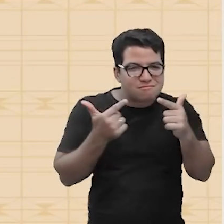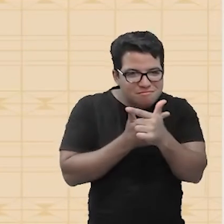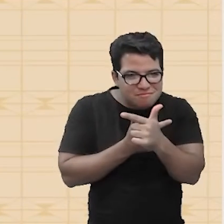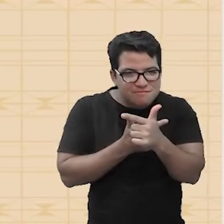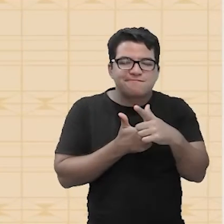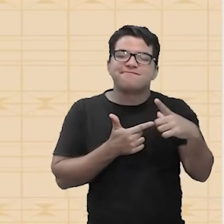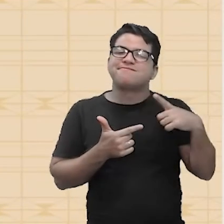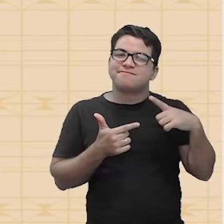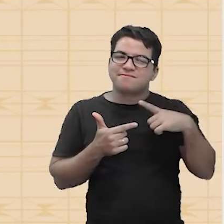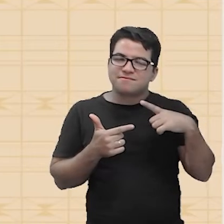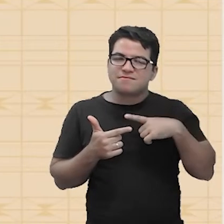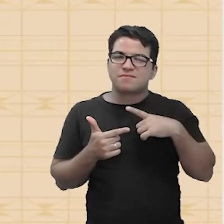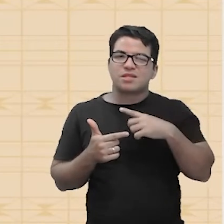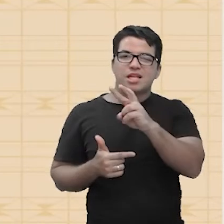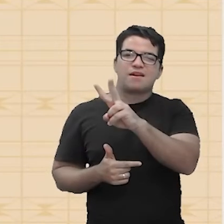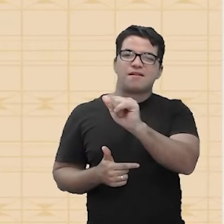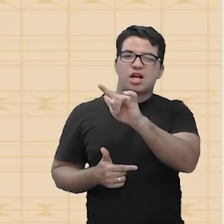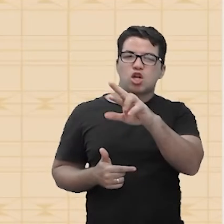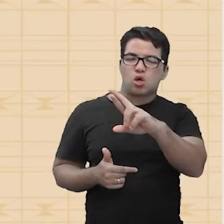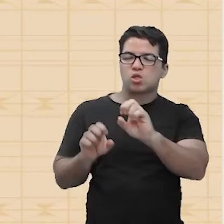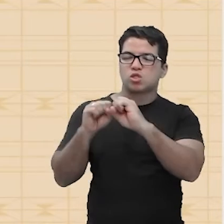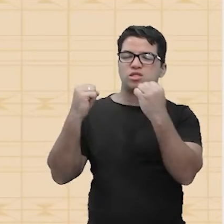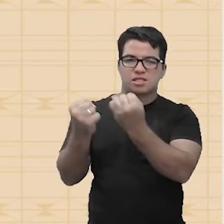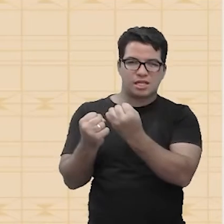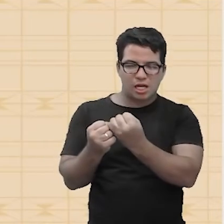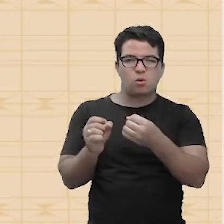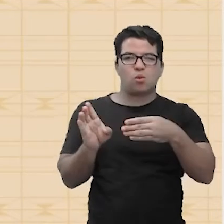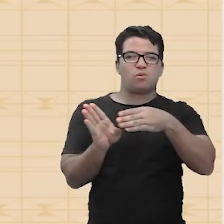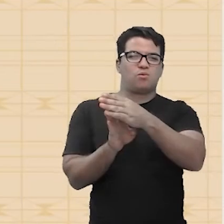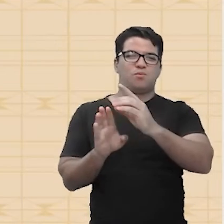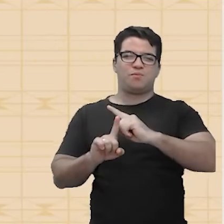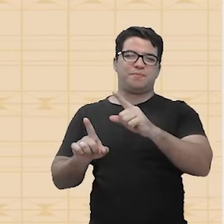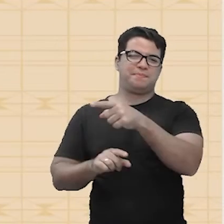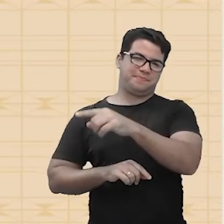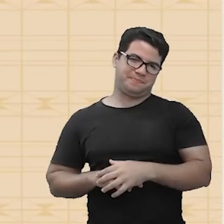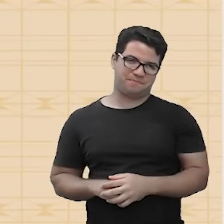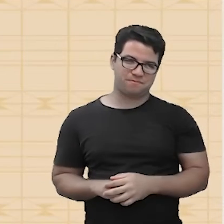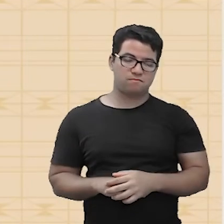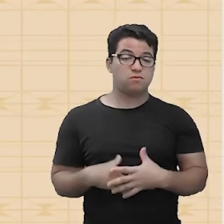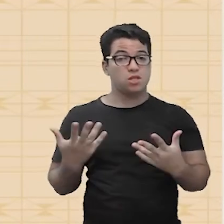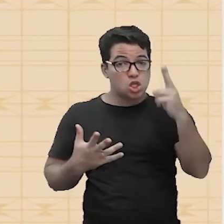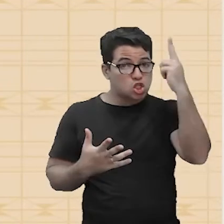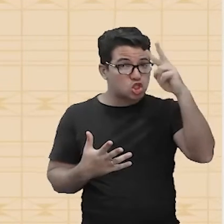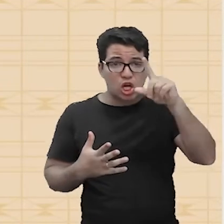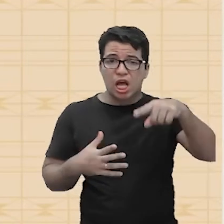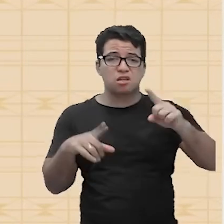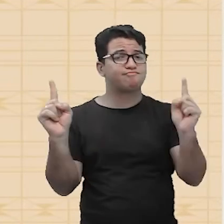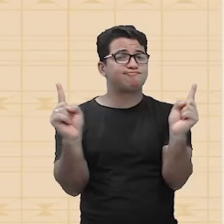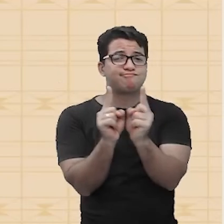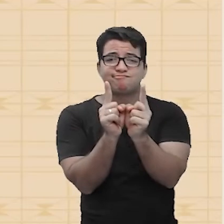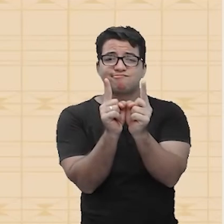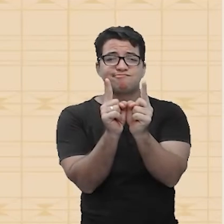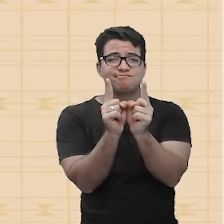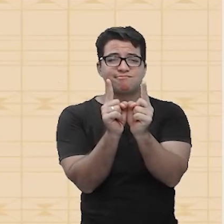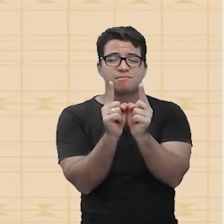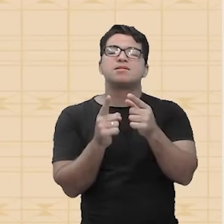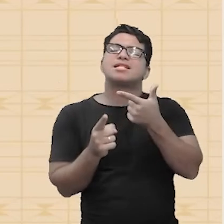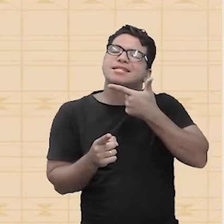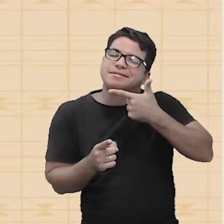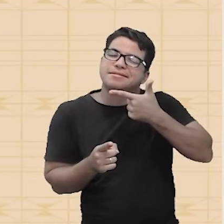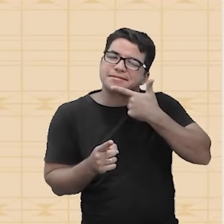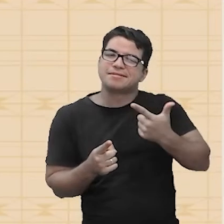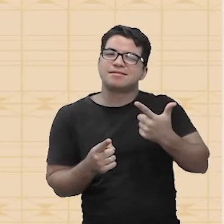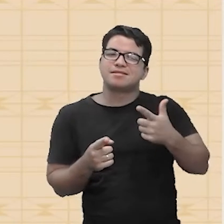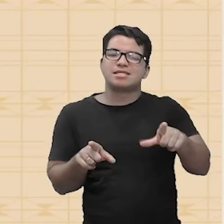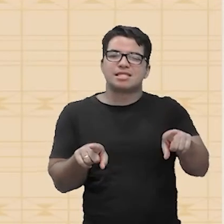um HQ, né, de um quadrinho, e conta as histórias curtas, né, usando muito humor e muita linguagem verbal e não